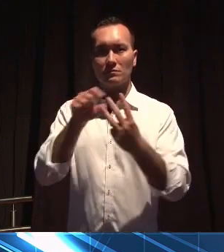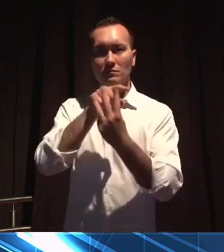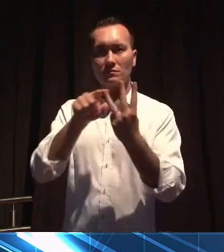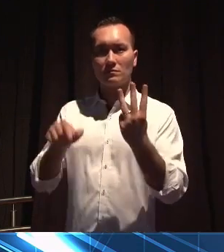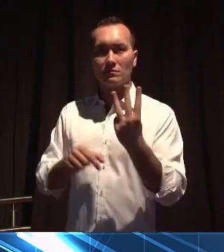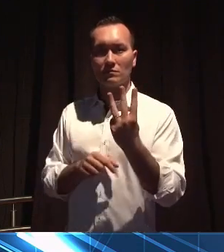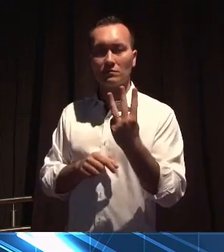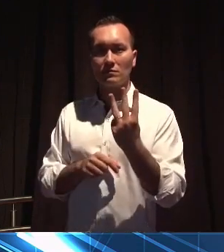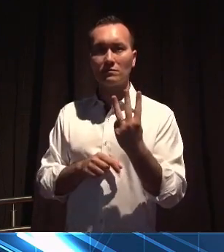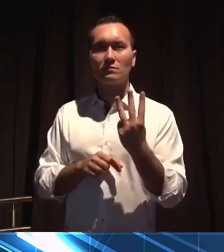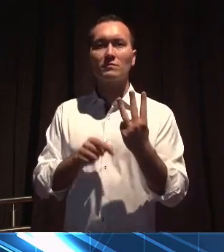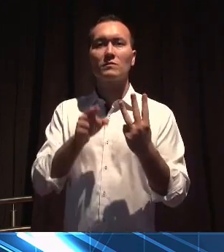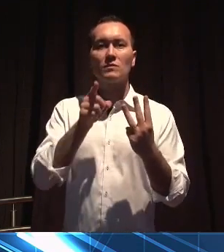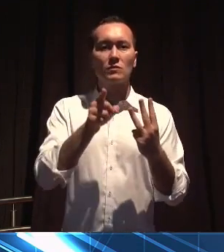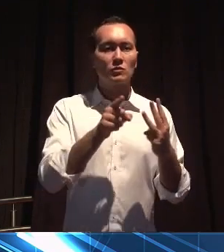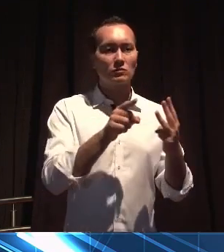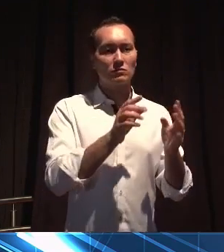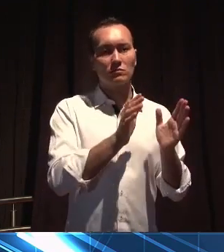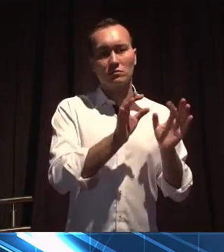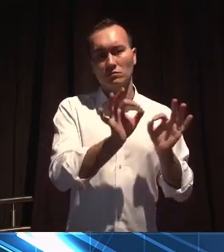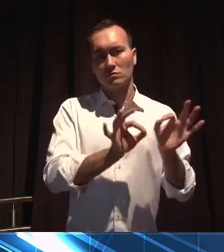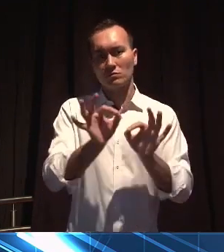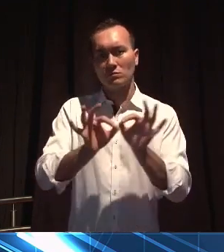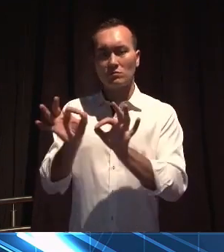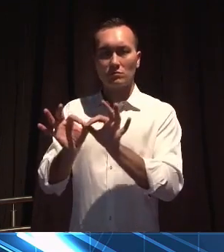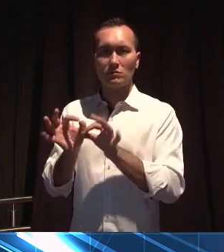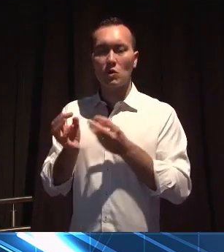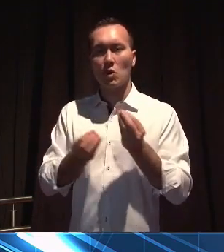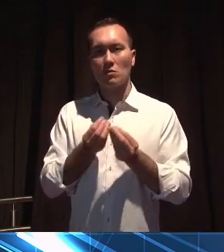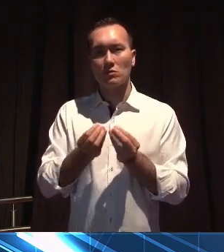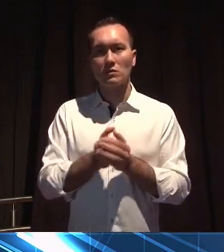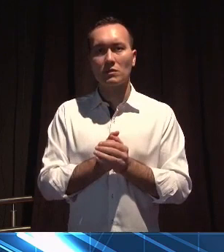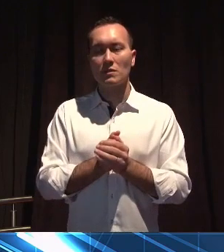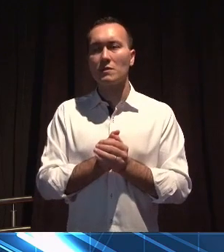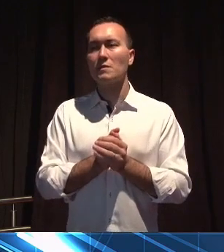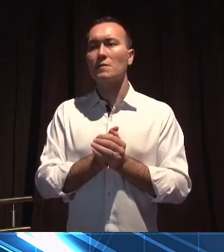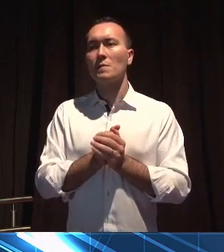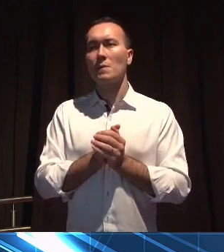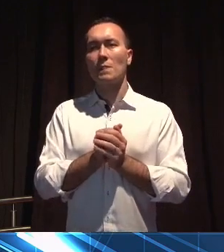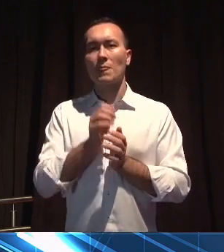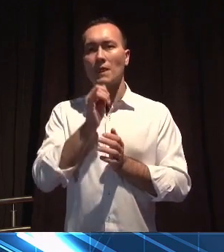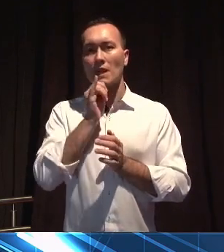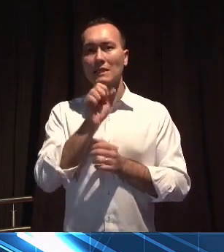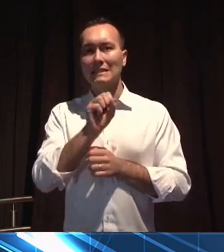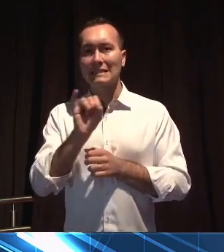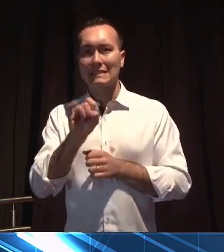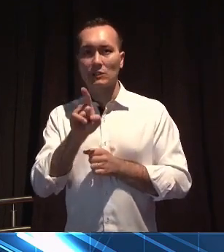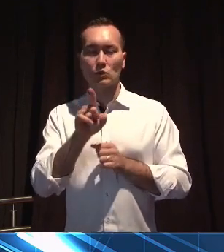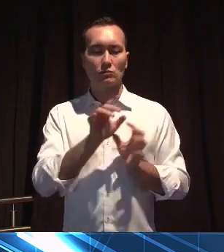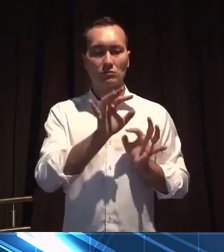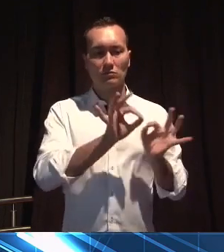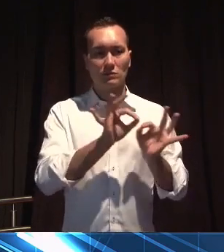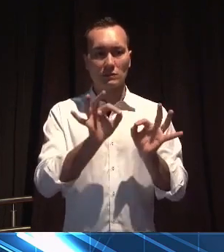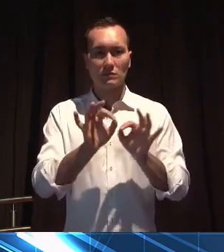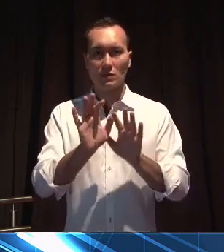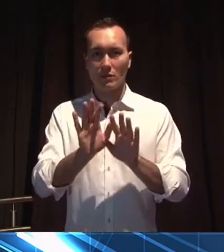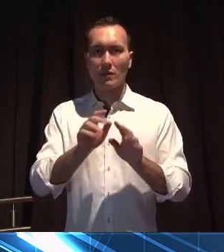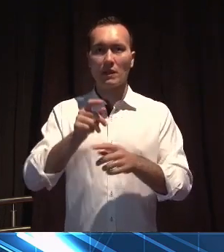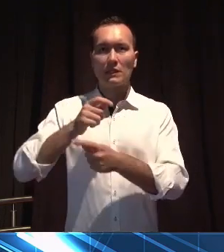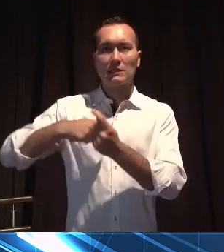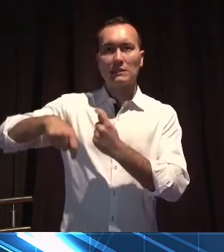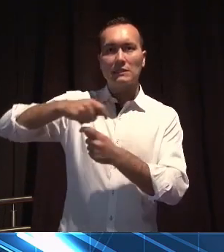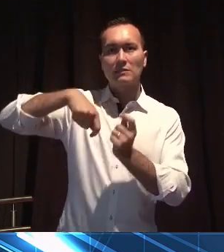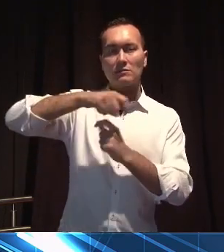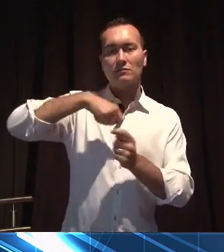intervalo de usuário aponta negócio aponta para persistência somente se a gente fosse classificar negócio seria de alto nível né